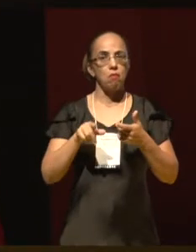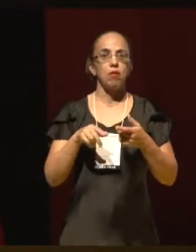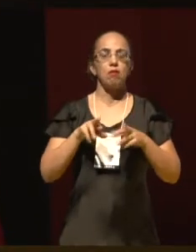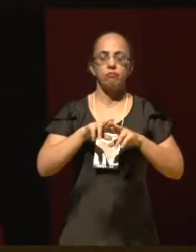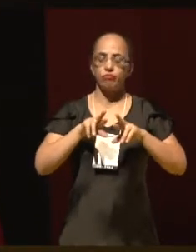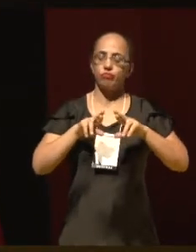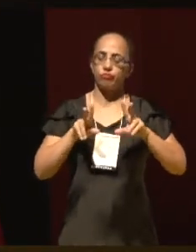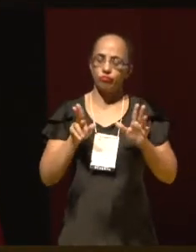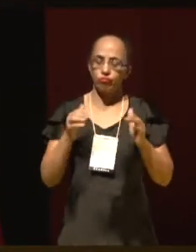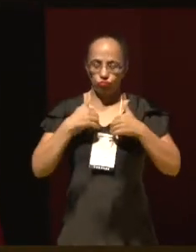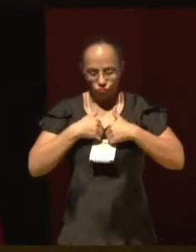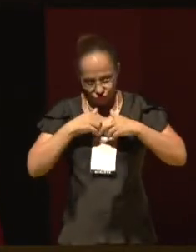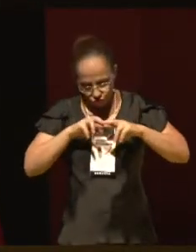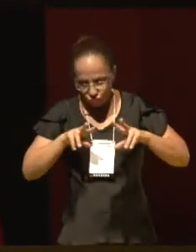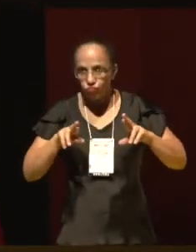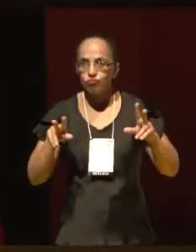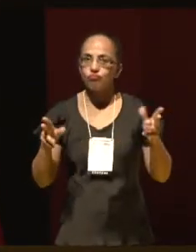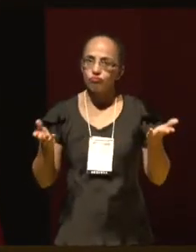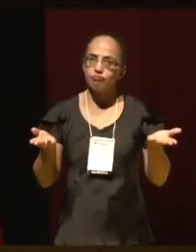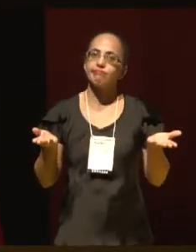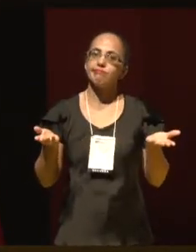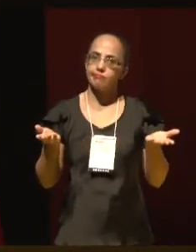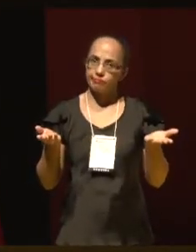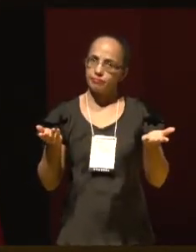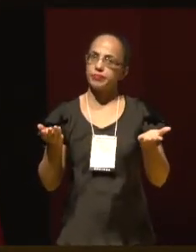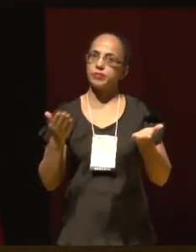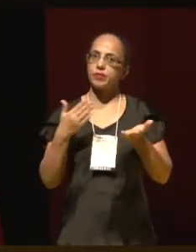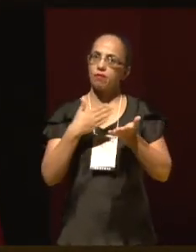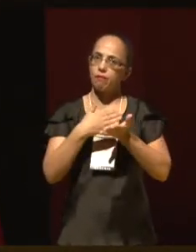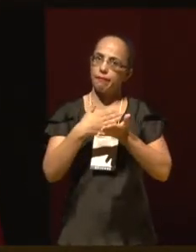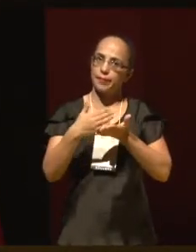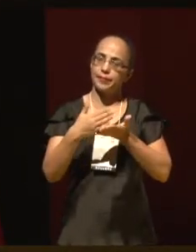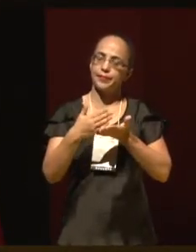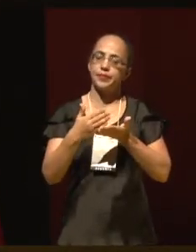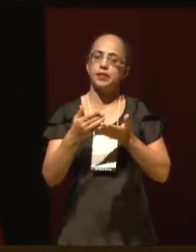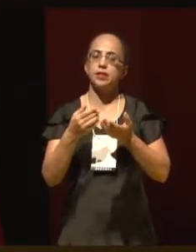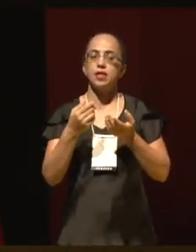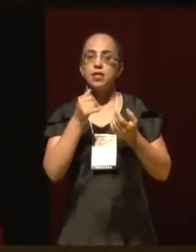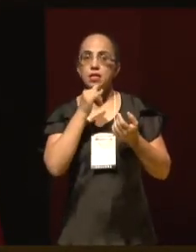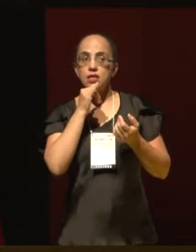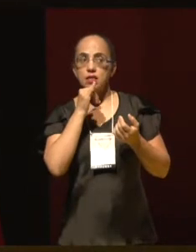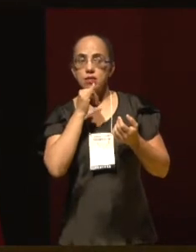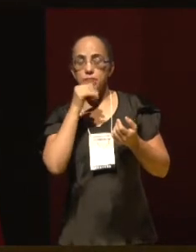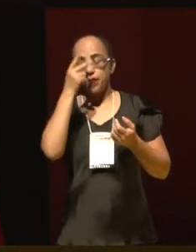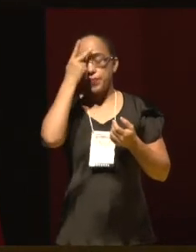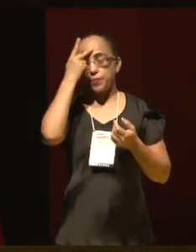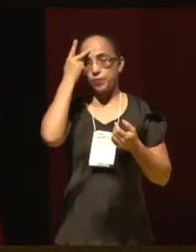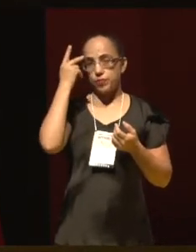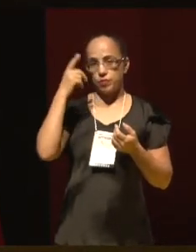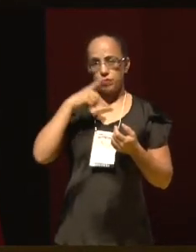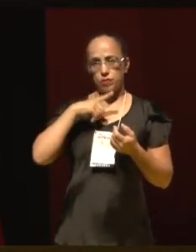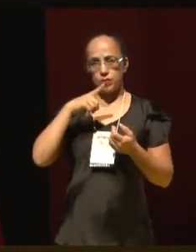nesta própria, nesta existência, pessoas com bipolaridade.